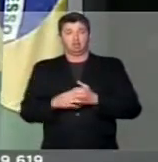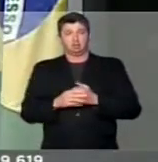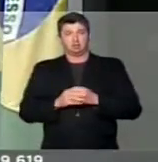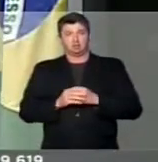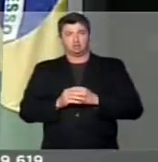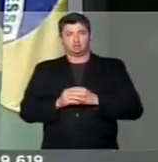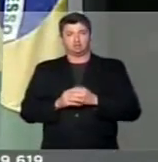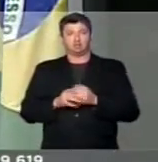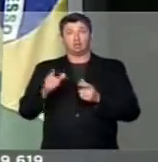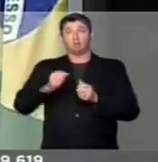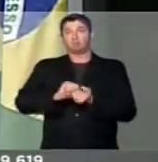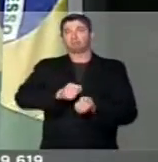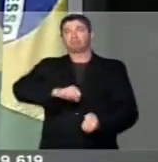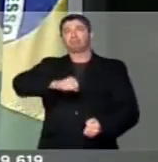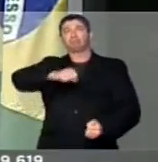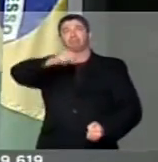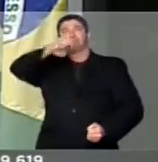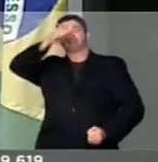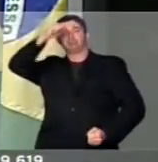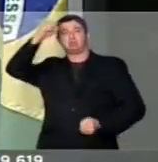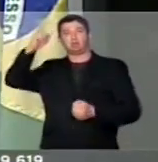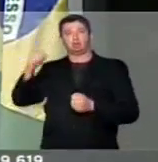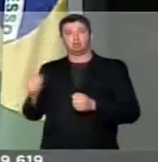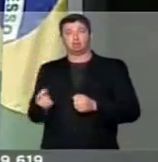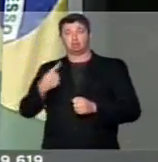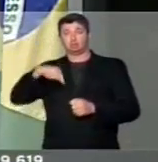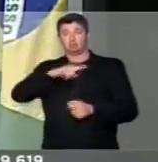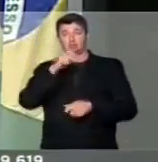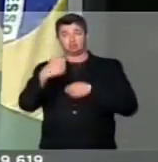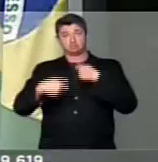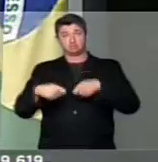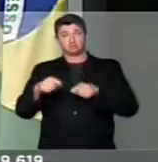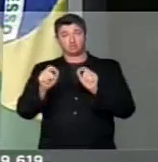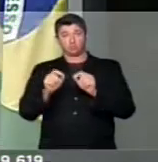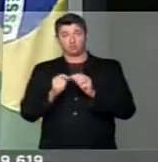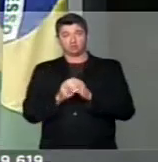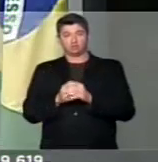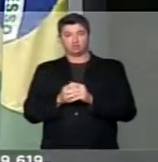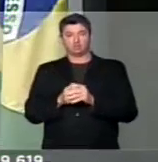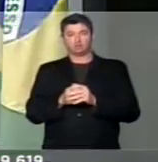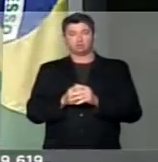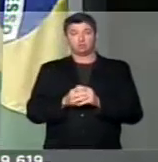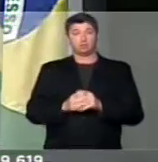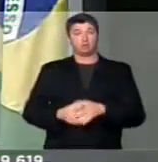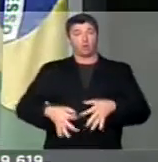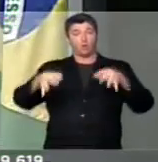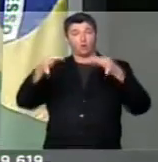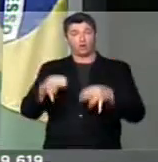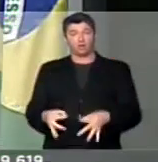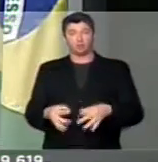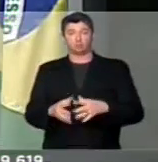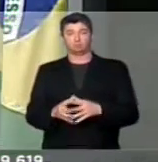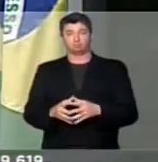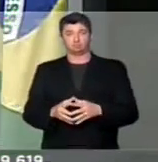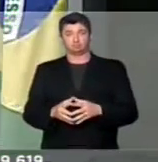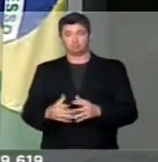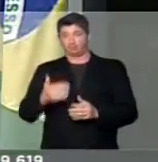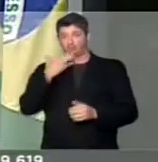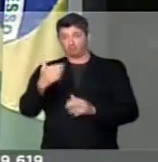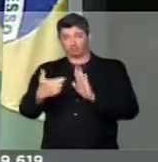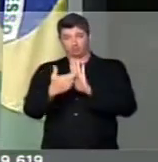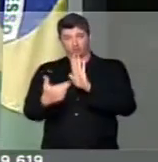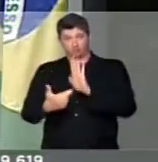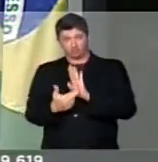Brasil é um continente. O que nós precisamos é ser corretos com as